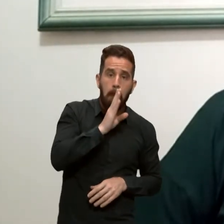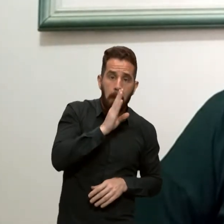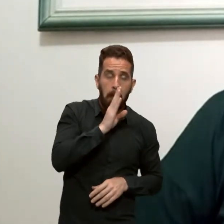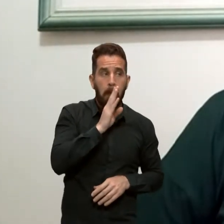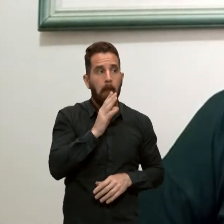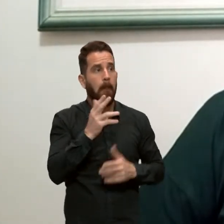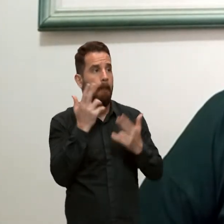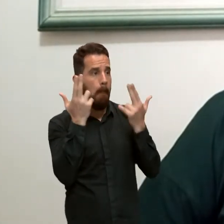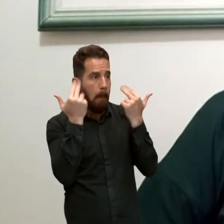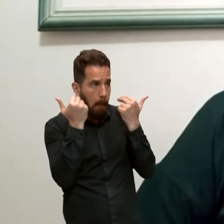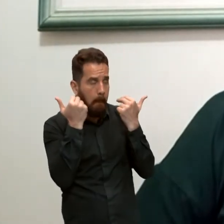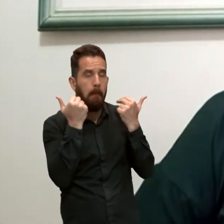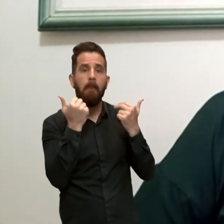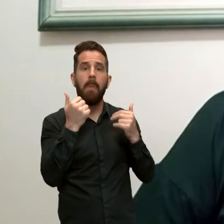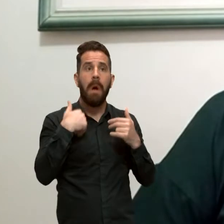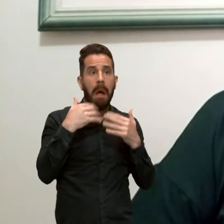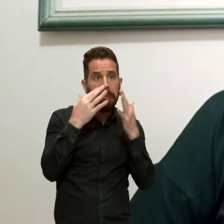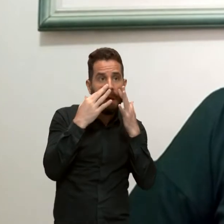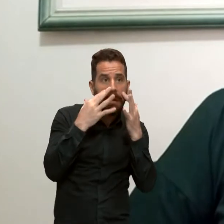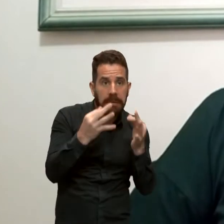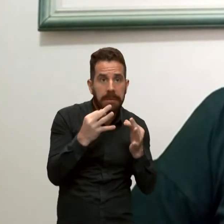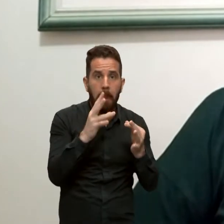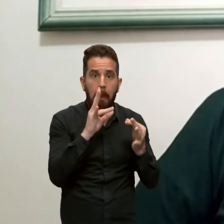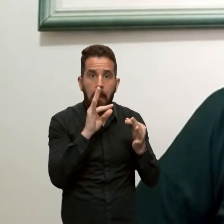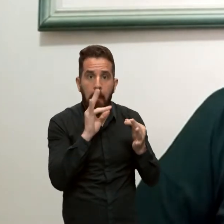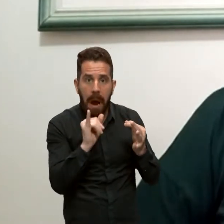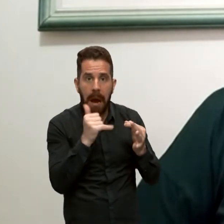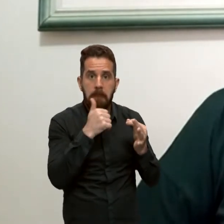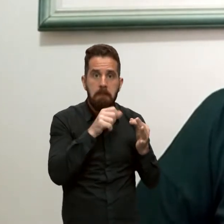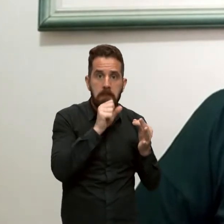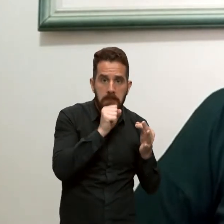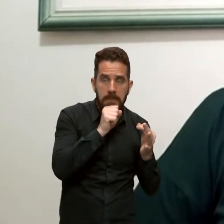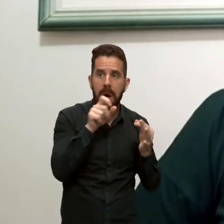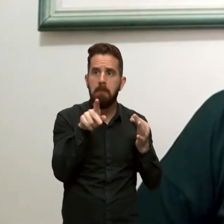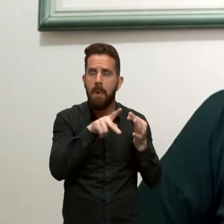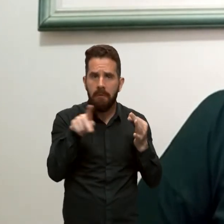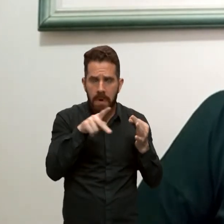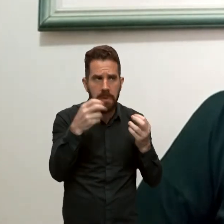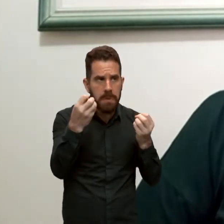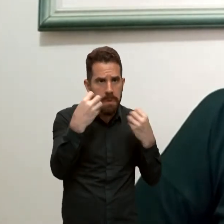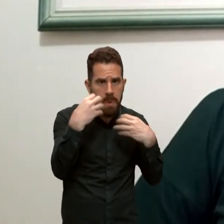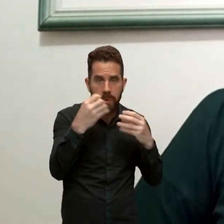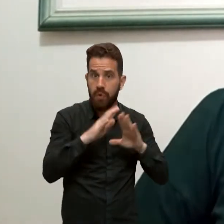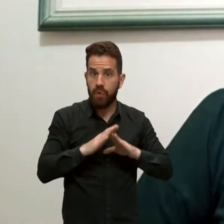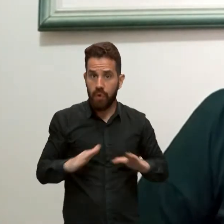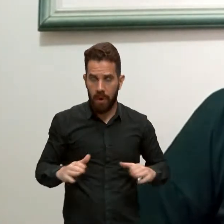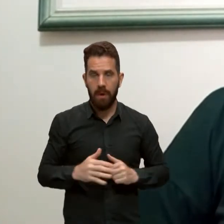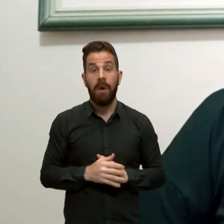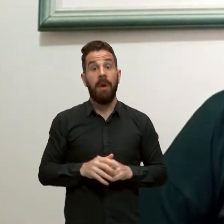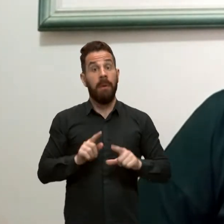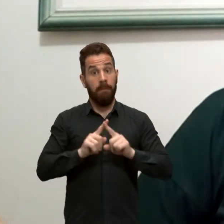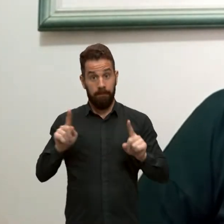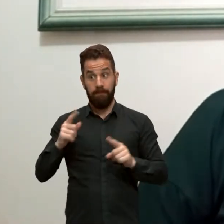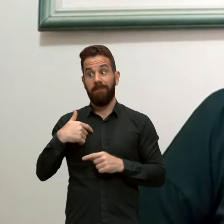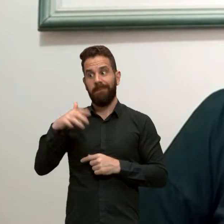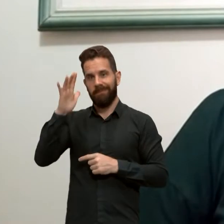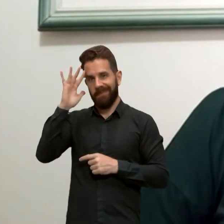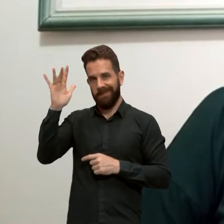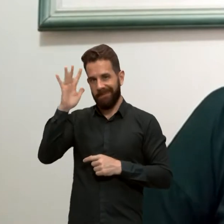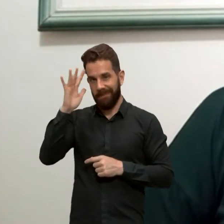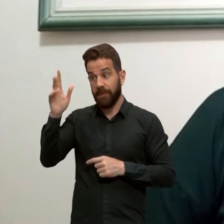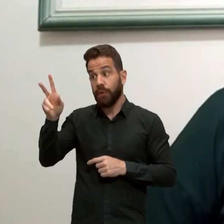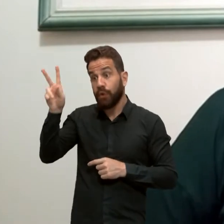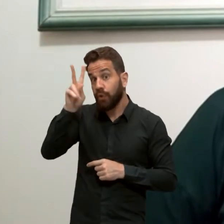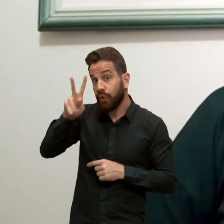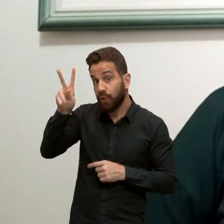atenta aos adultos, aos pais e aos professores. E dentro dessa perspectiva da teoria histórico-cultural, que nós fazemos a defesa da criança